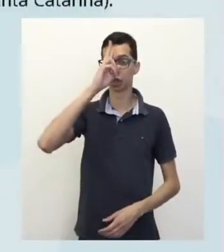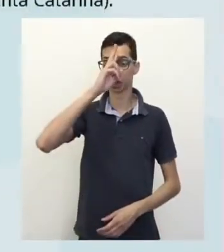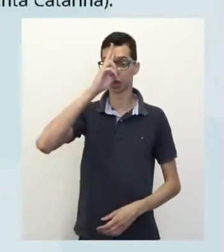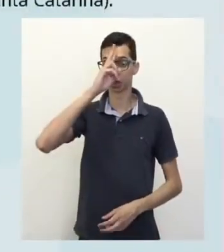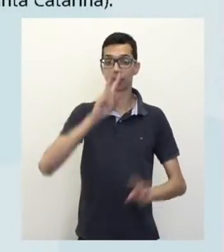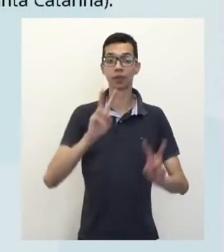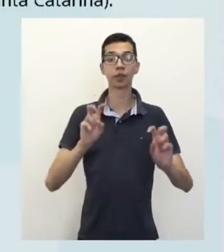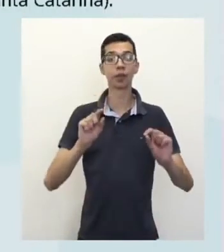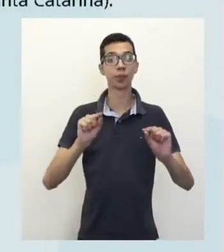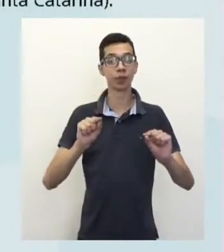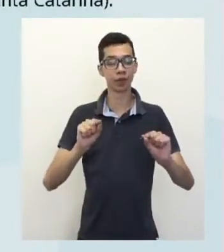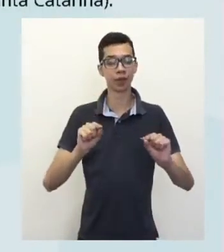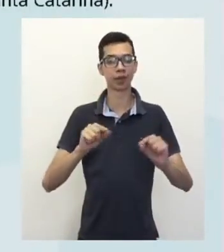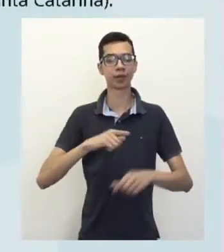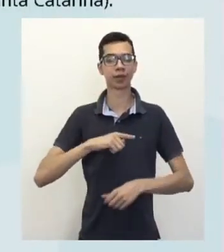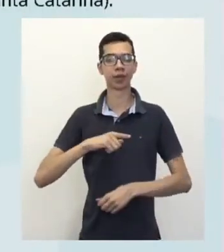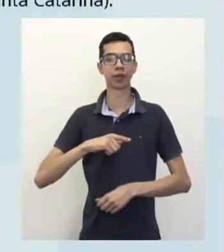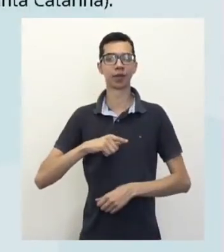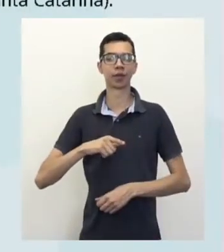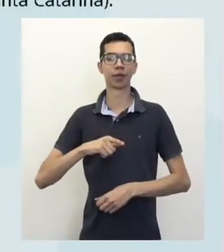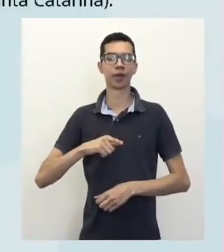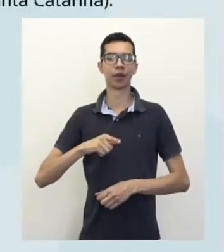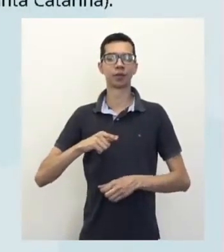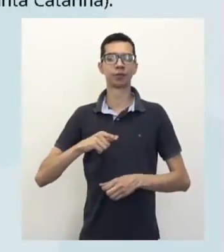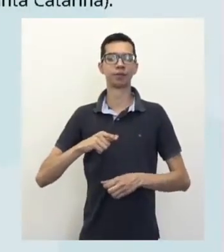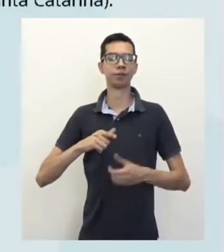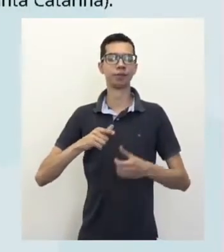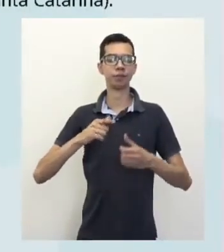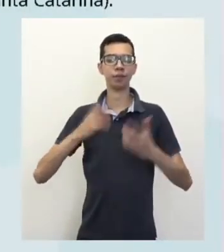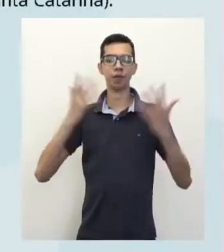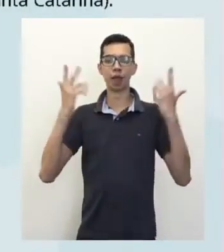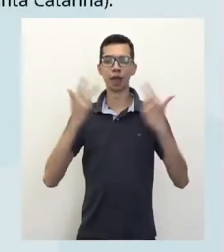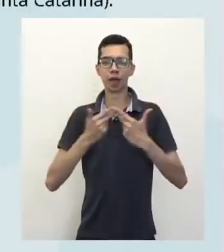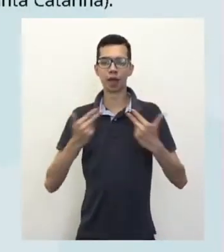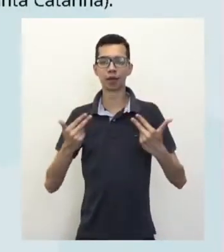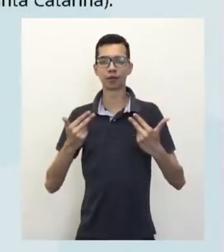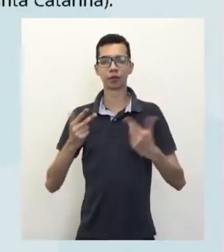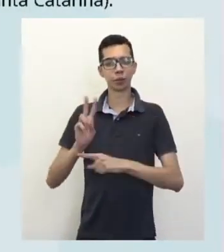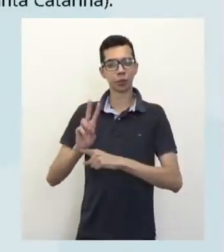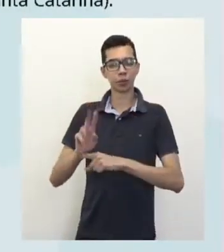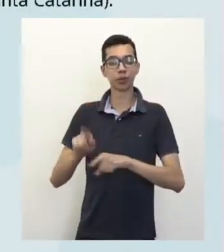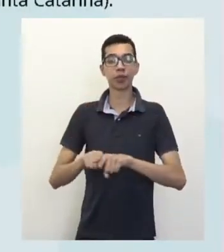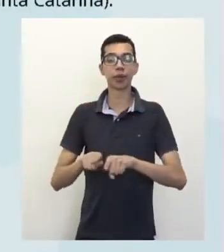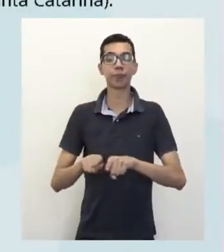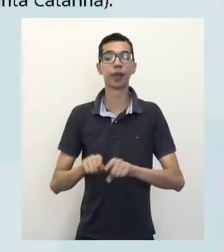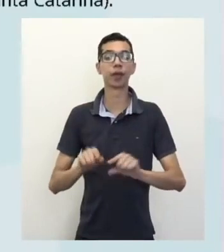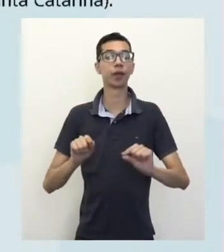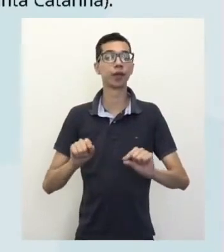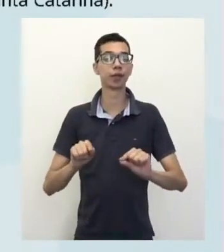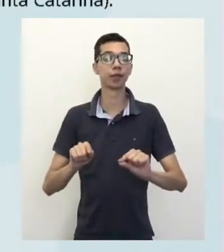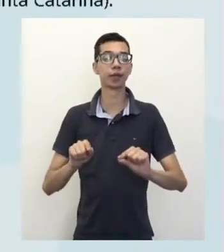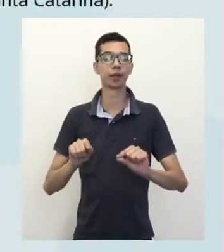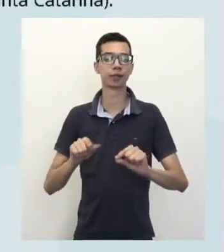da agropecuária, extrativismo, mineração. E hoje a gente colocou aí 3 pontinhos para vocês